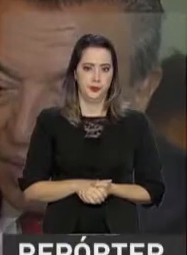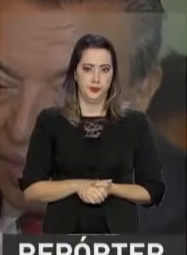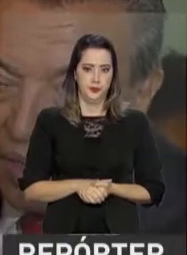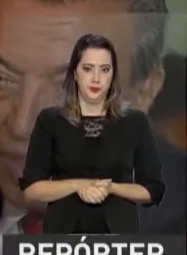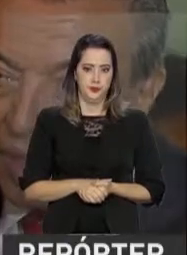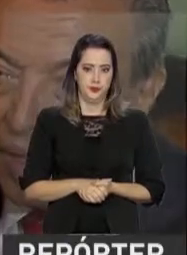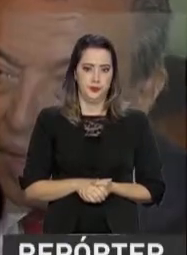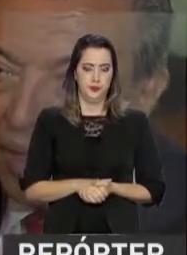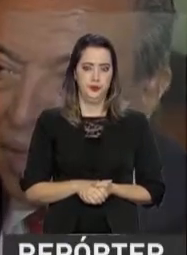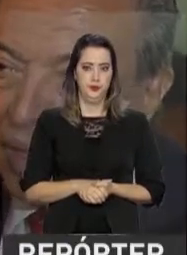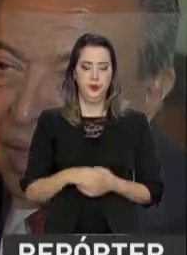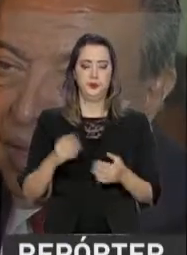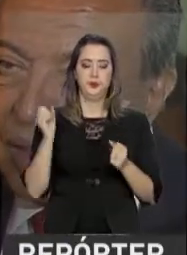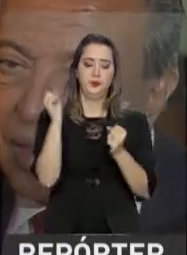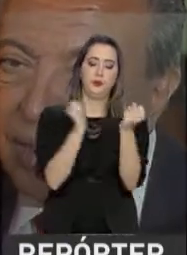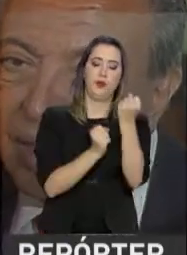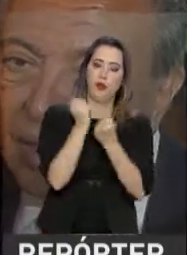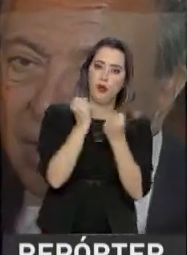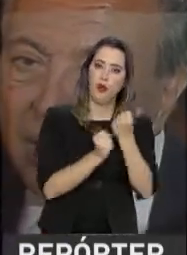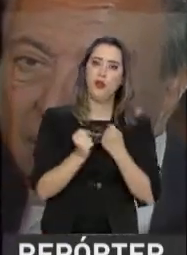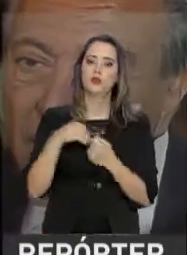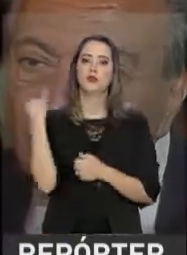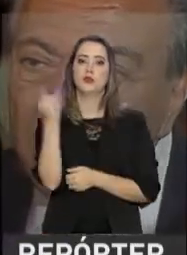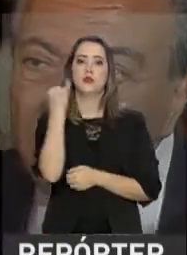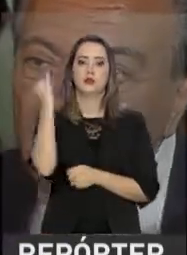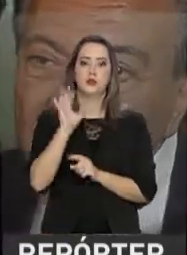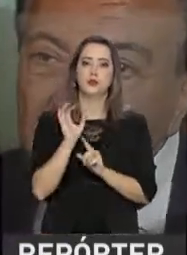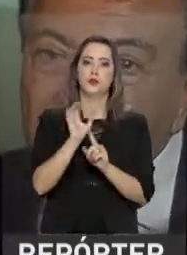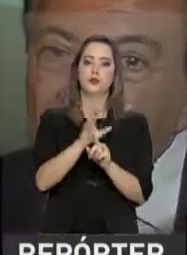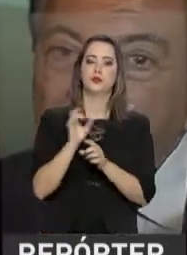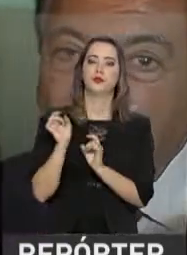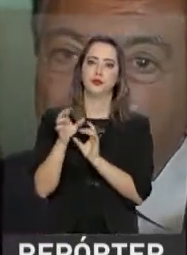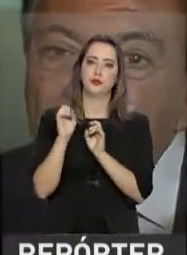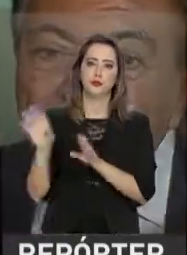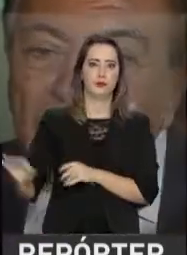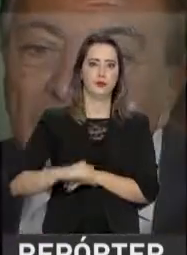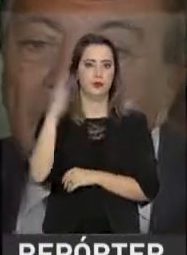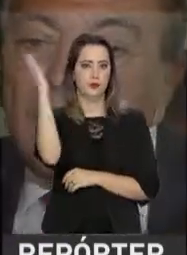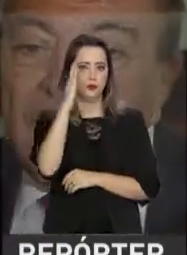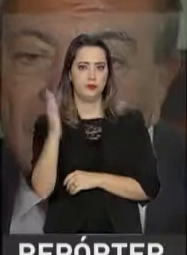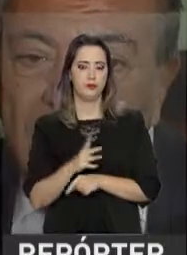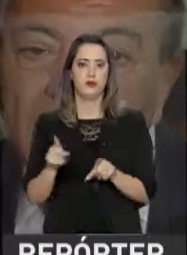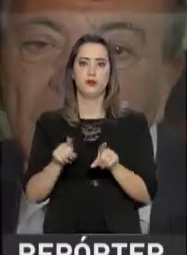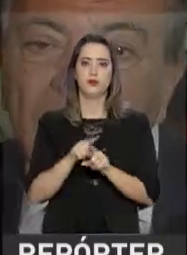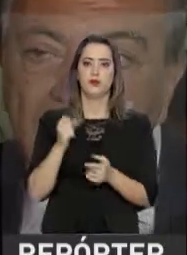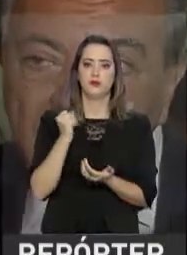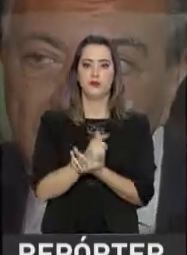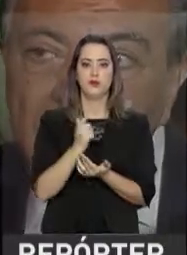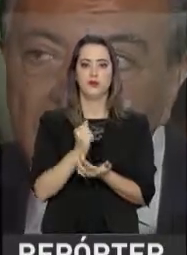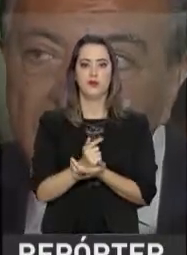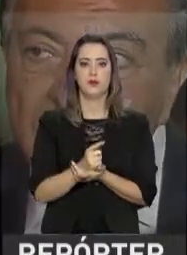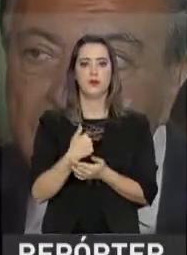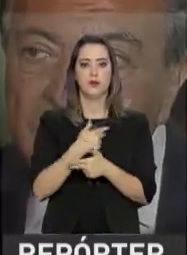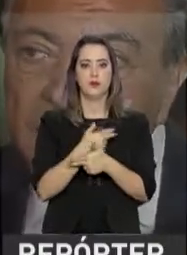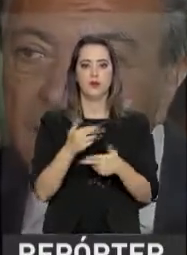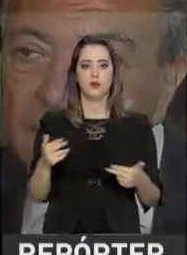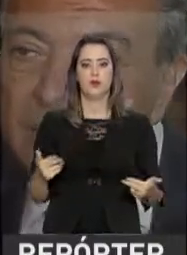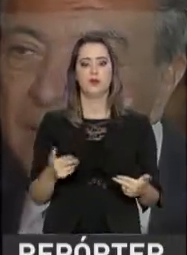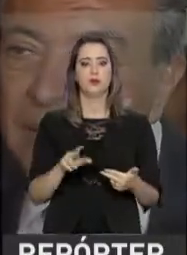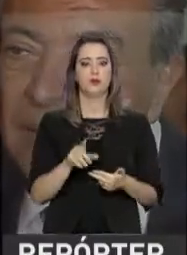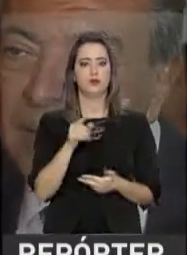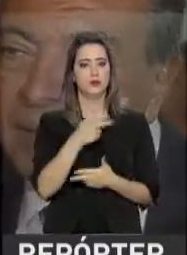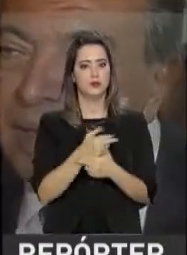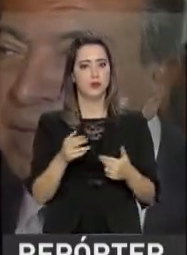inclusive em exportações de bens de a alto valor agregado então nós temos a preocupação de podemos